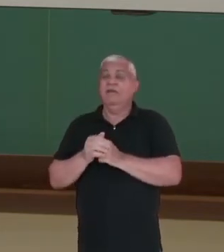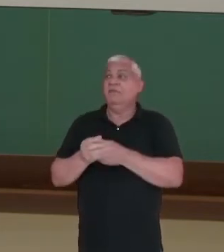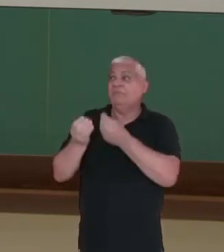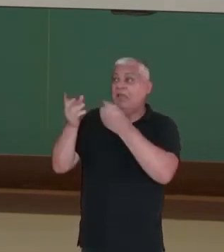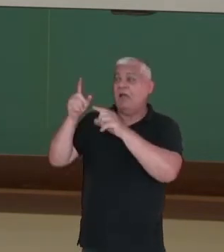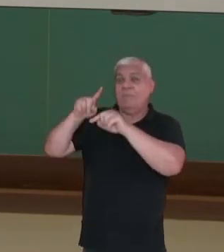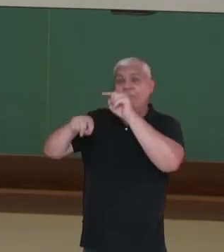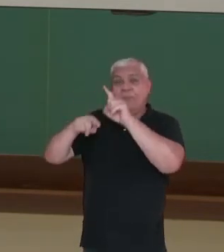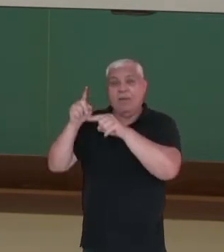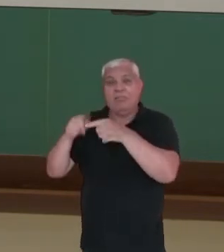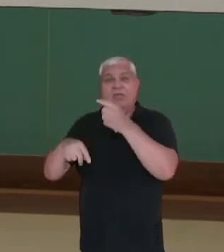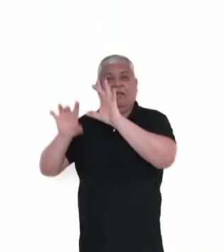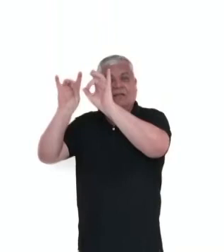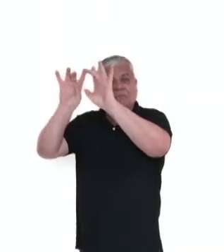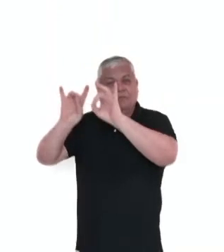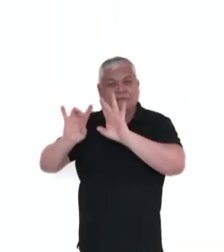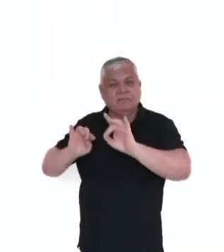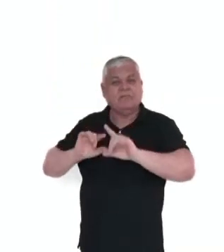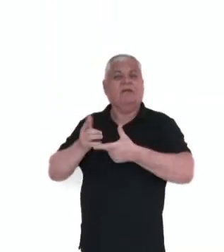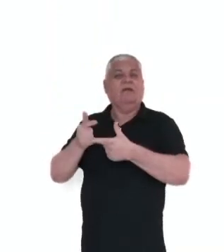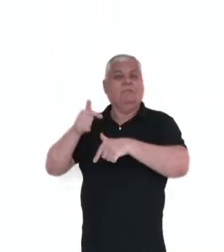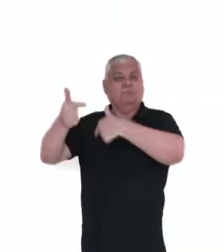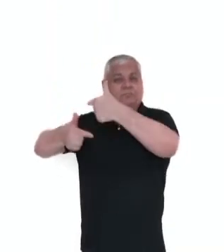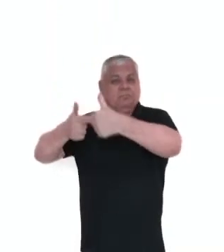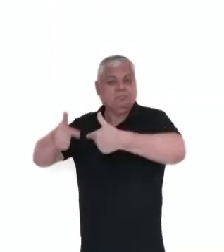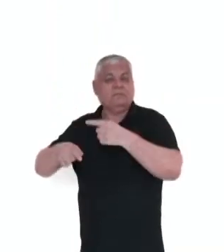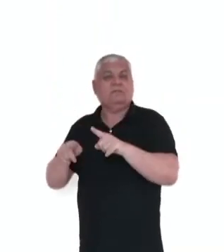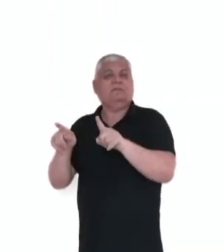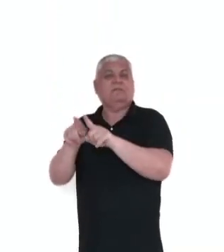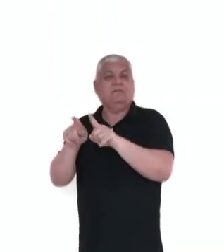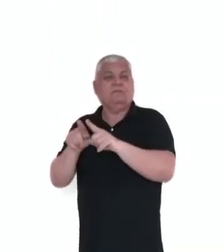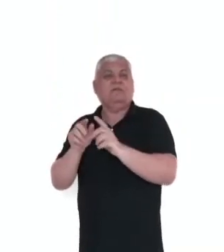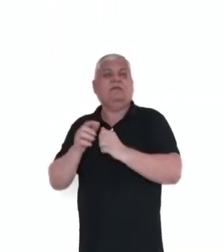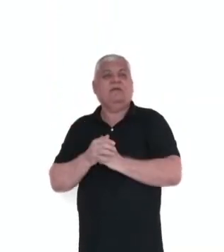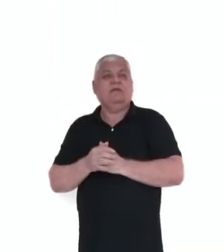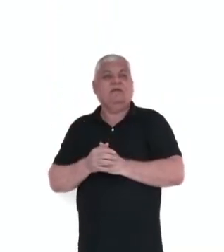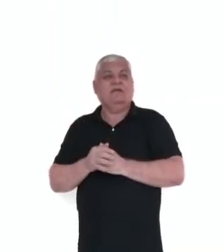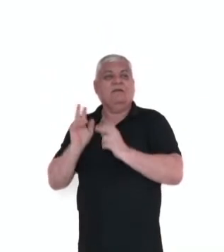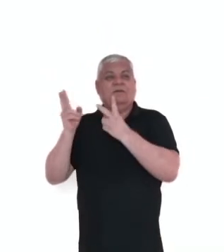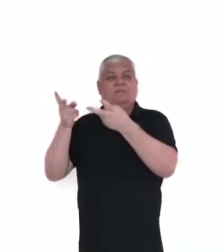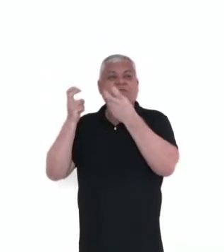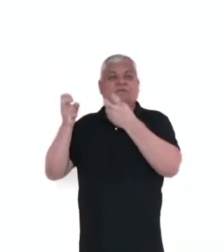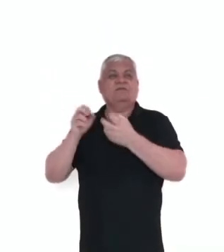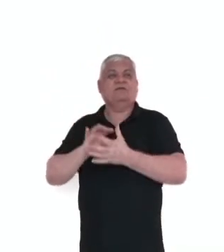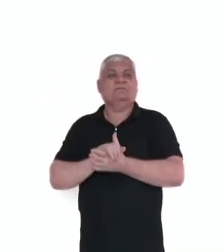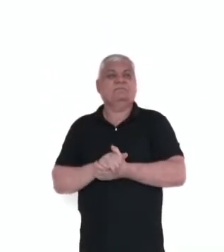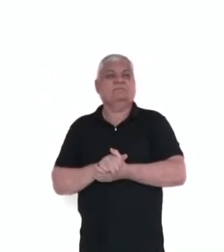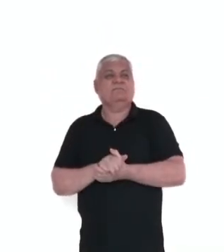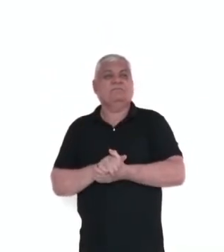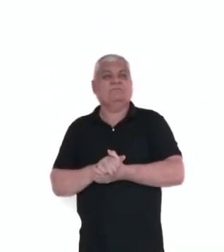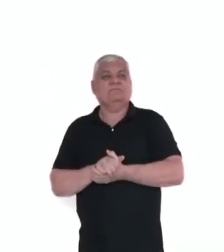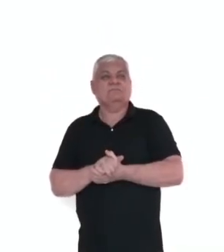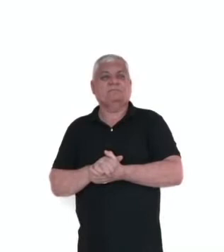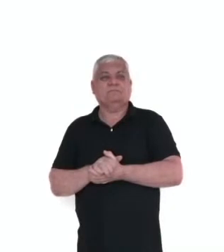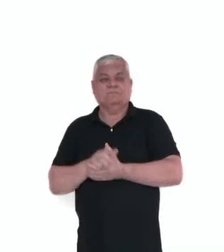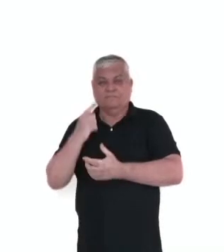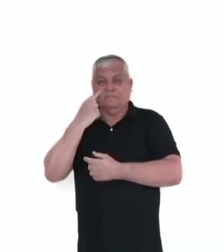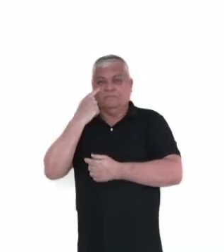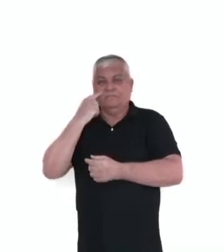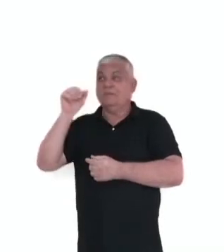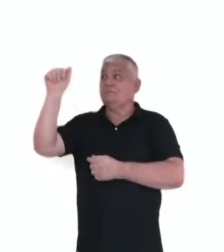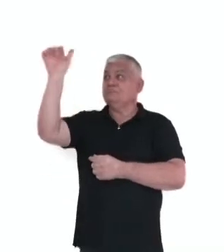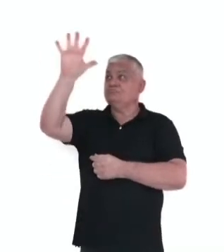matérias-primas, conforme nós citamos aqui, e também aí nós vamos observar no mapa aqui, né? Olha só. Então, aqui tem um